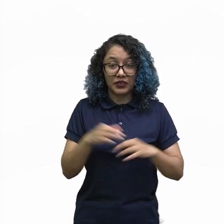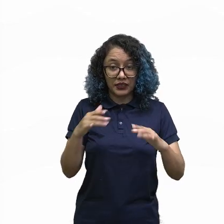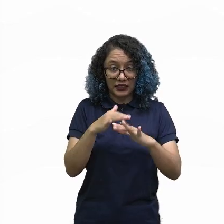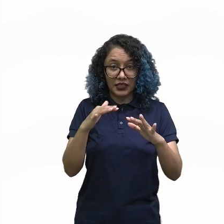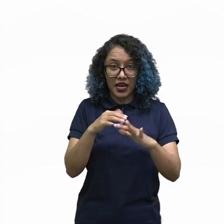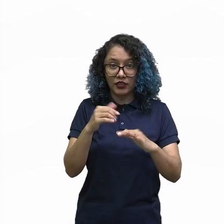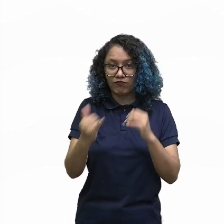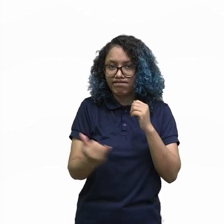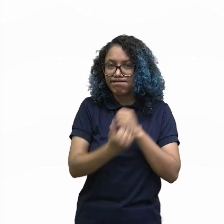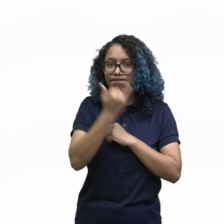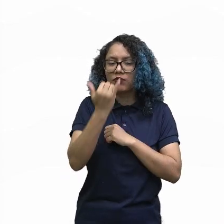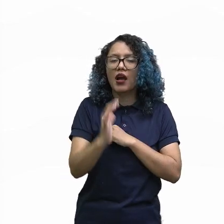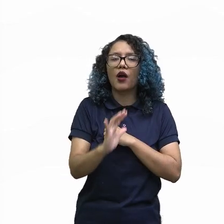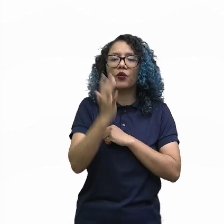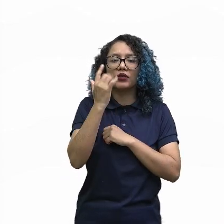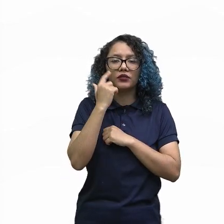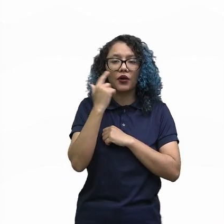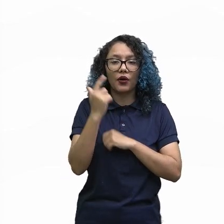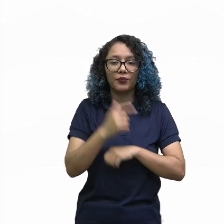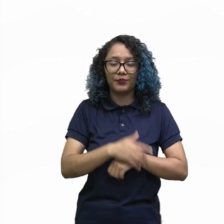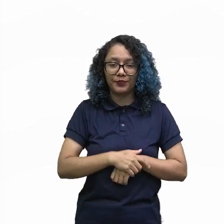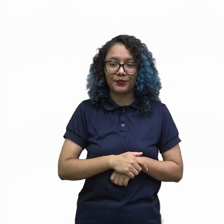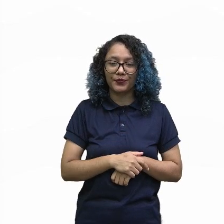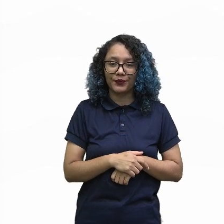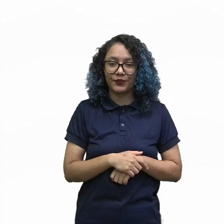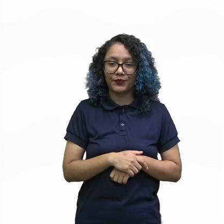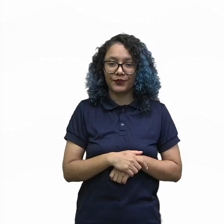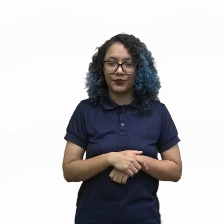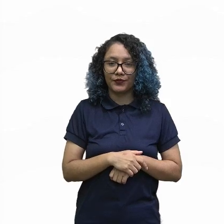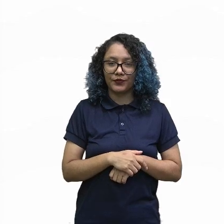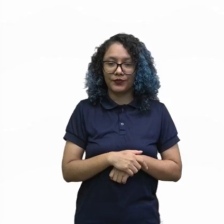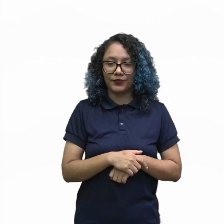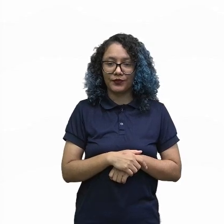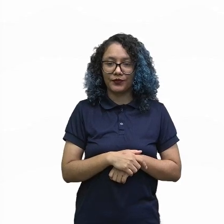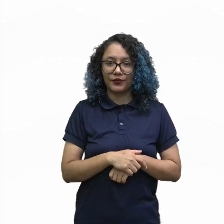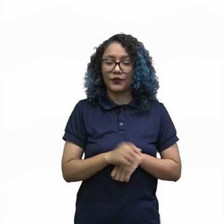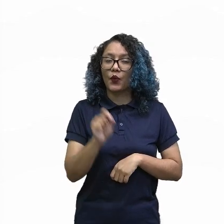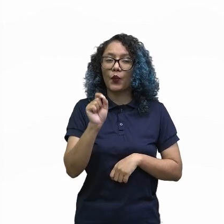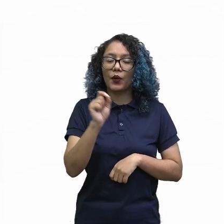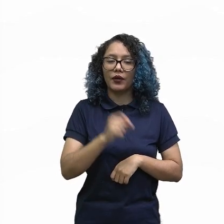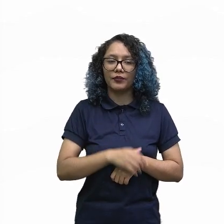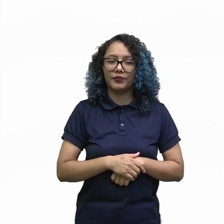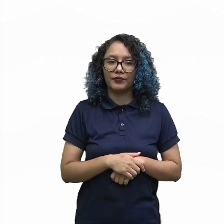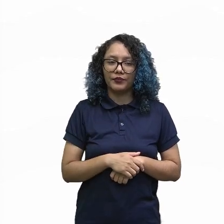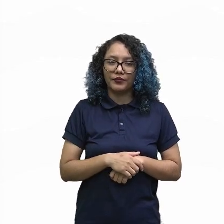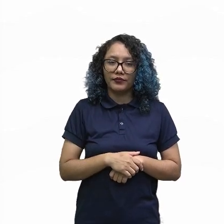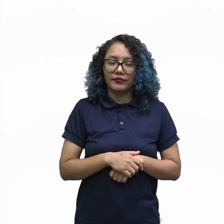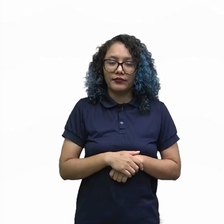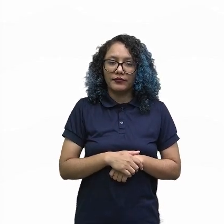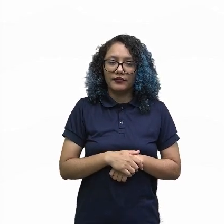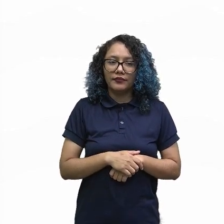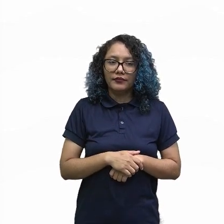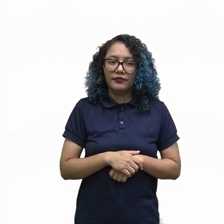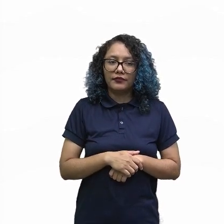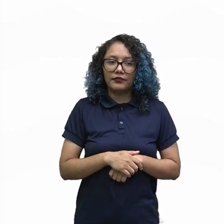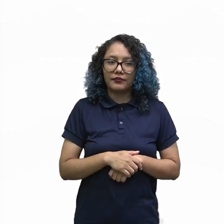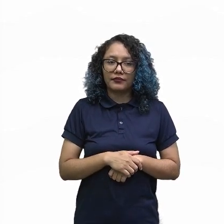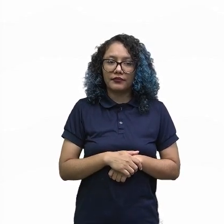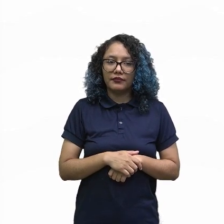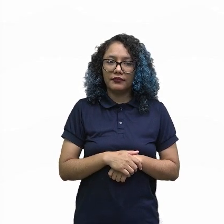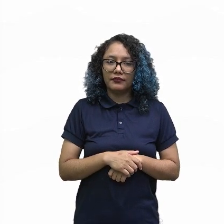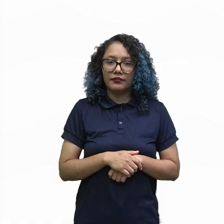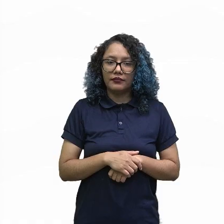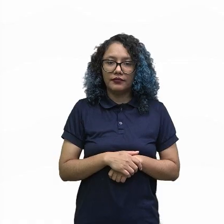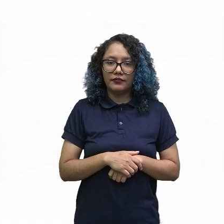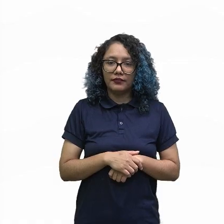o acidente, dê uma olhada, foi feito aí, né, na cidade de Chernobyl, foi feita